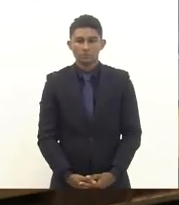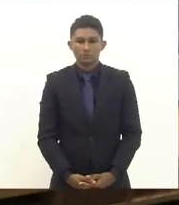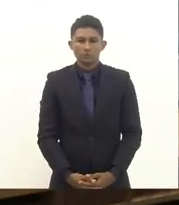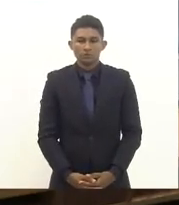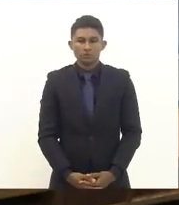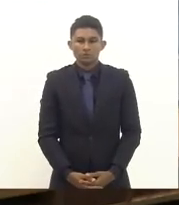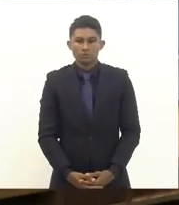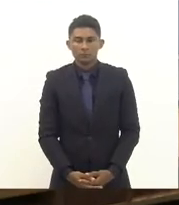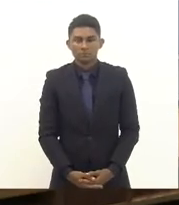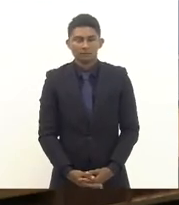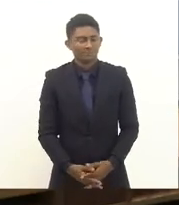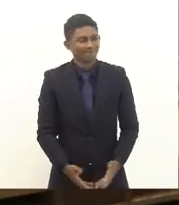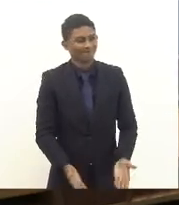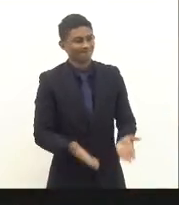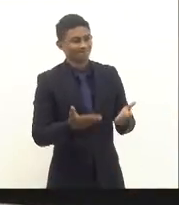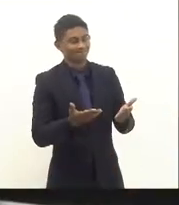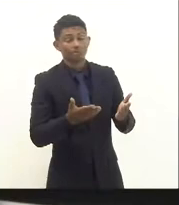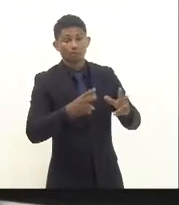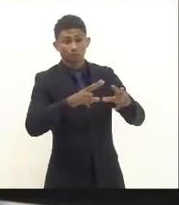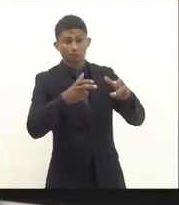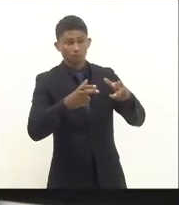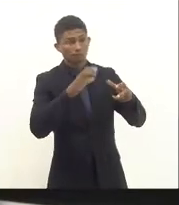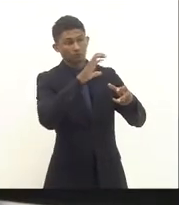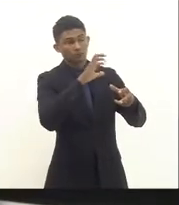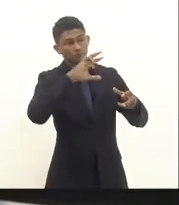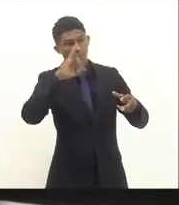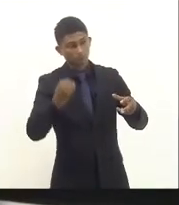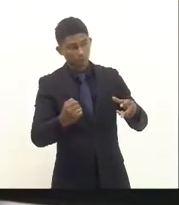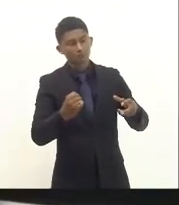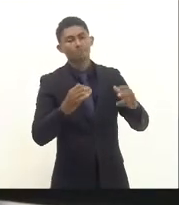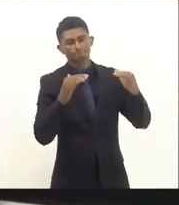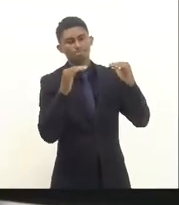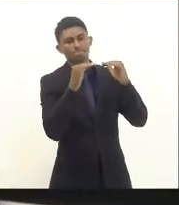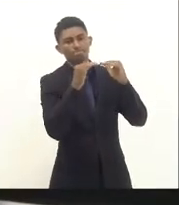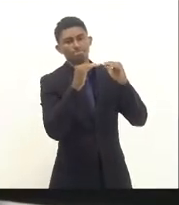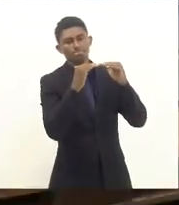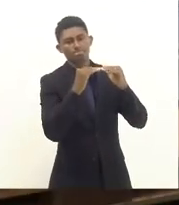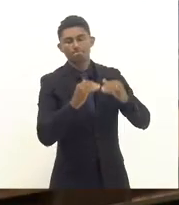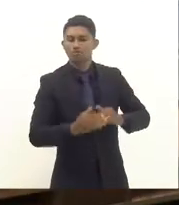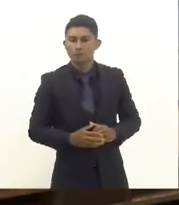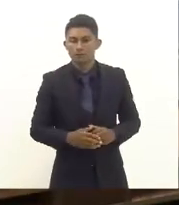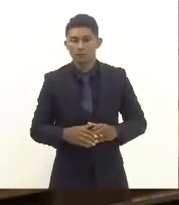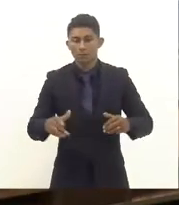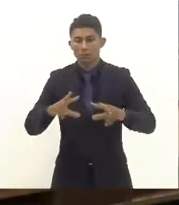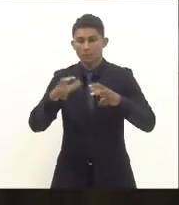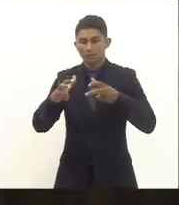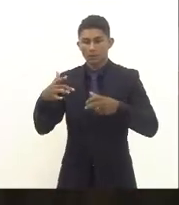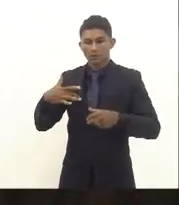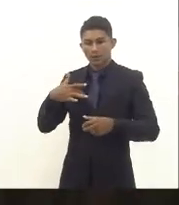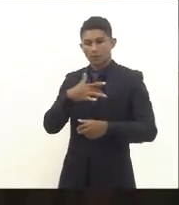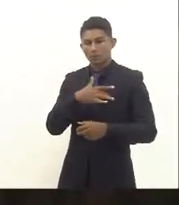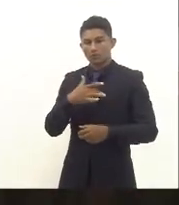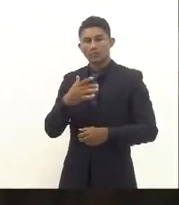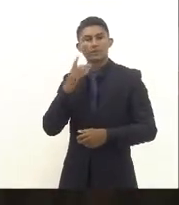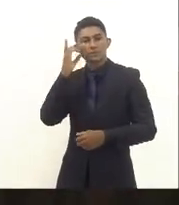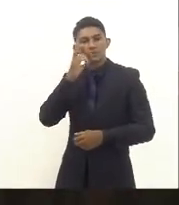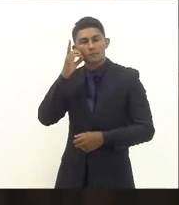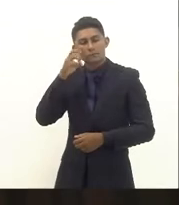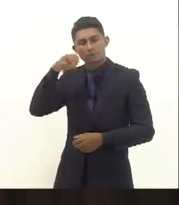o presidente da Qual foi um parecer da ccj pela comissão de saúde que tá da Marta